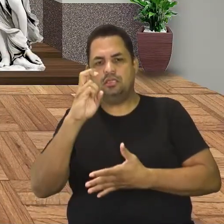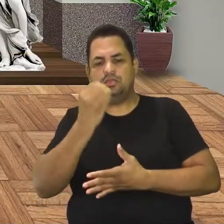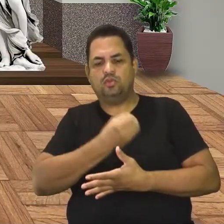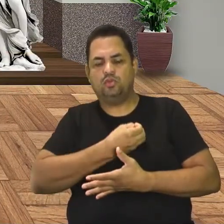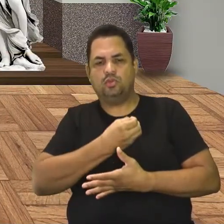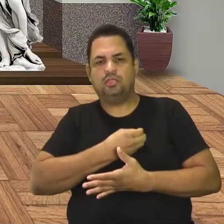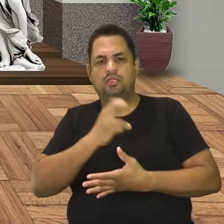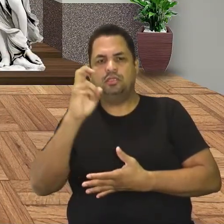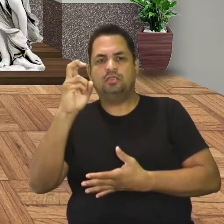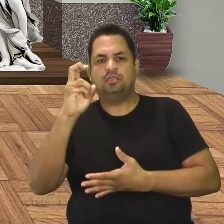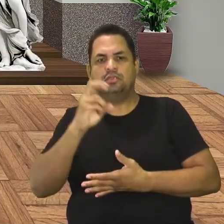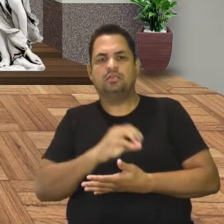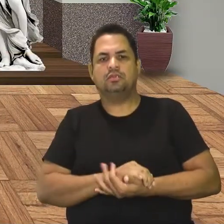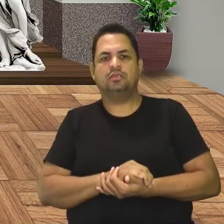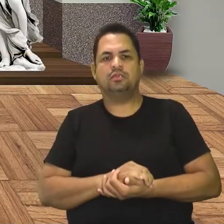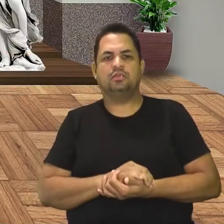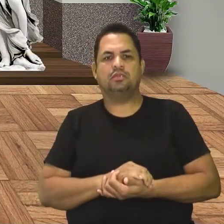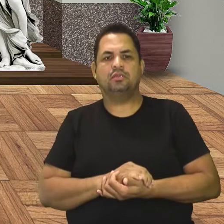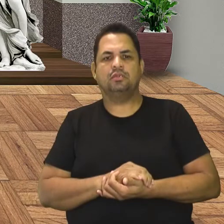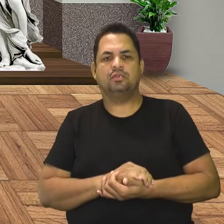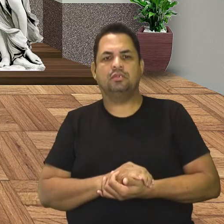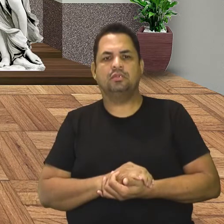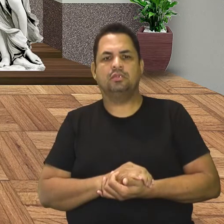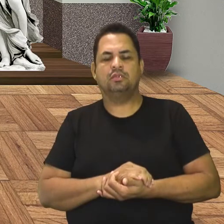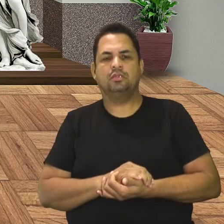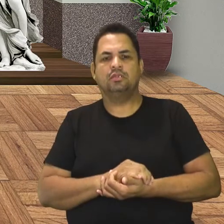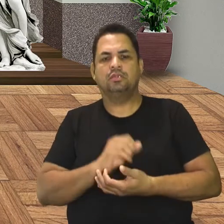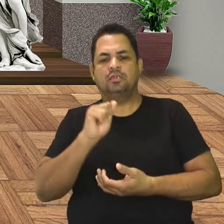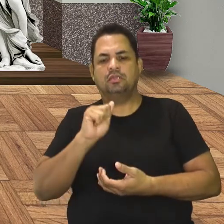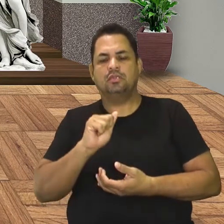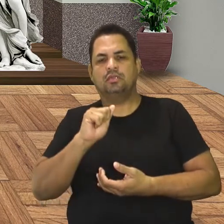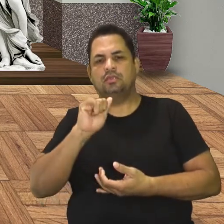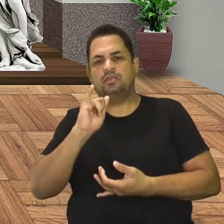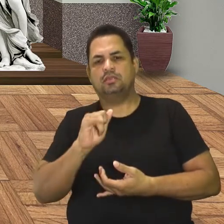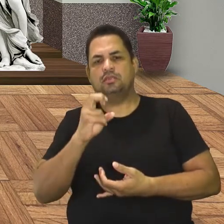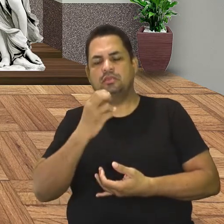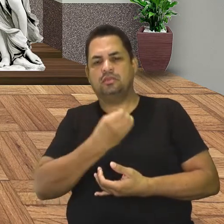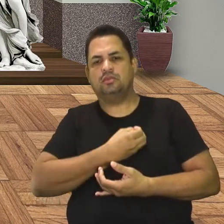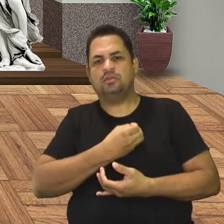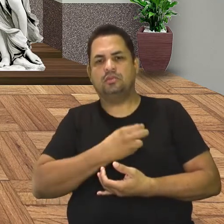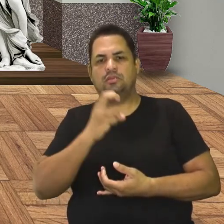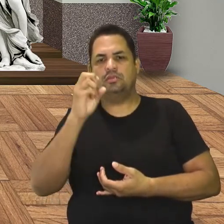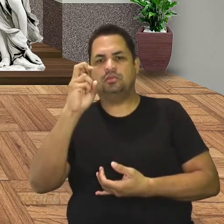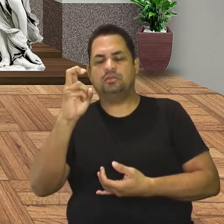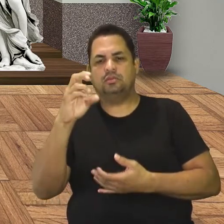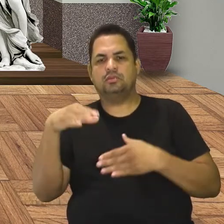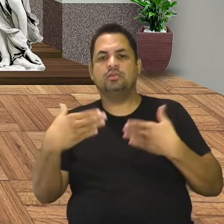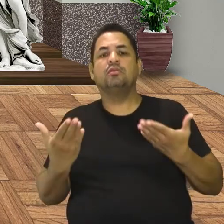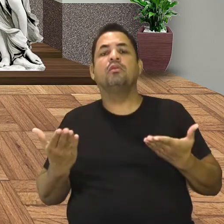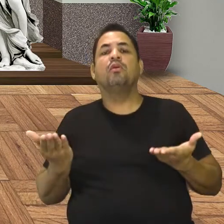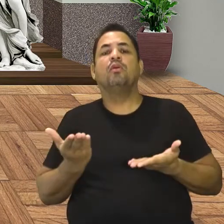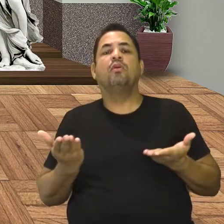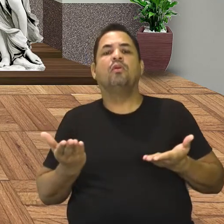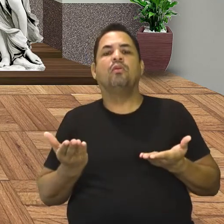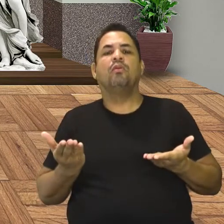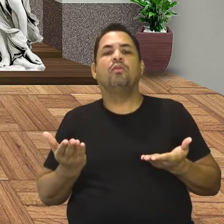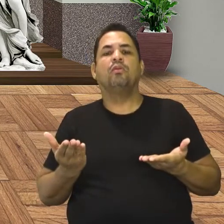está em vigor. O AI-5. Ato Institucional número 5. E agora?